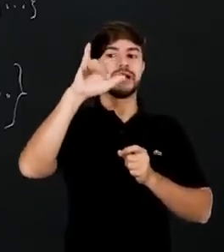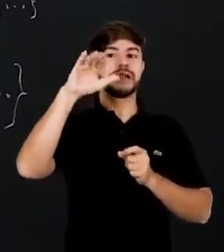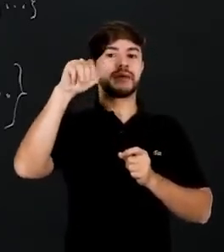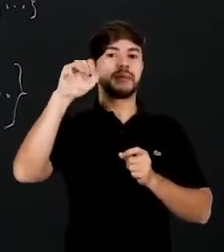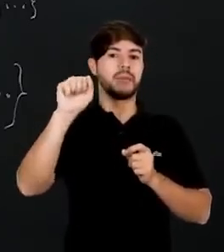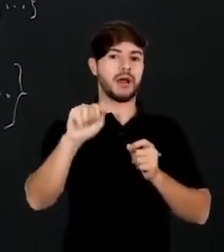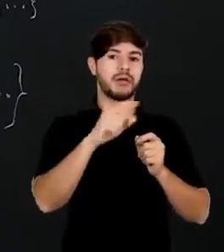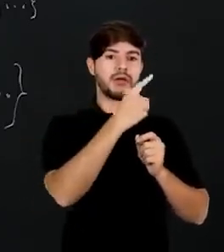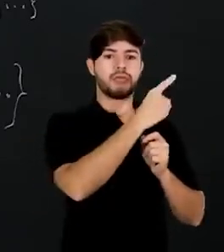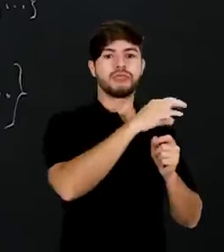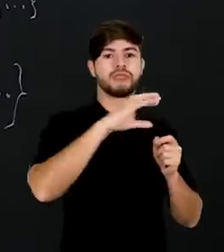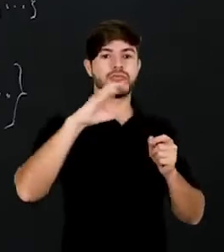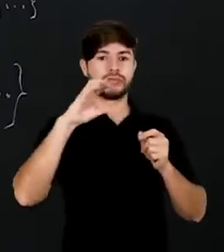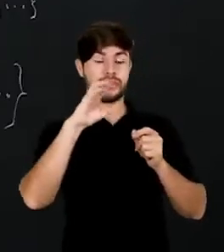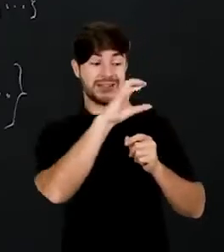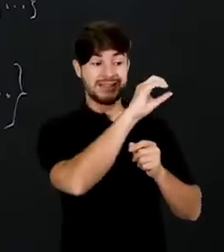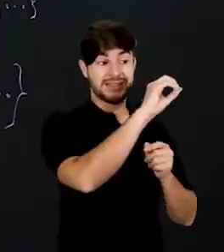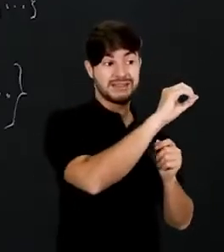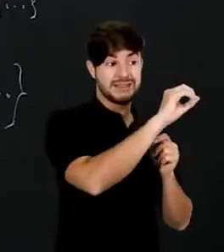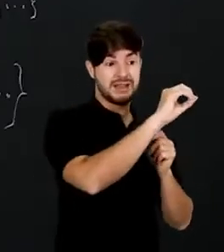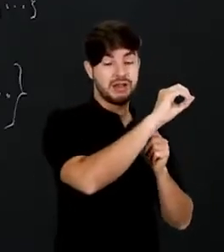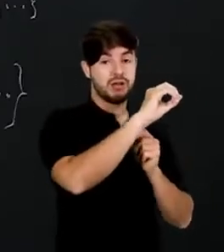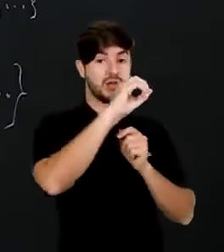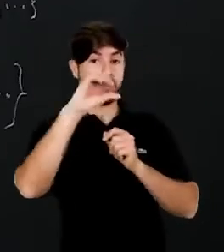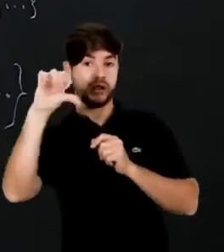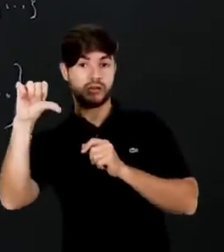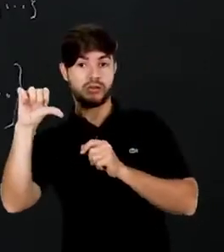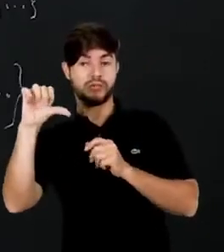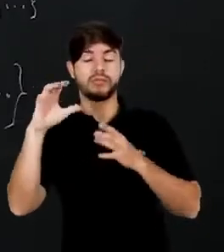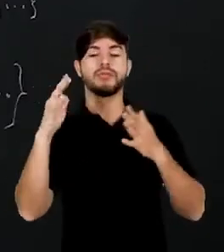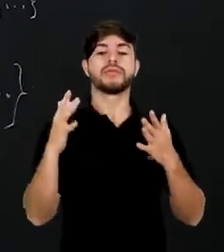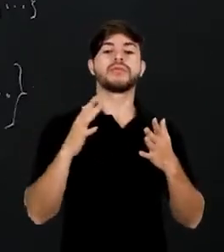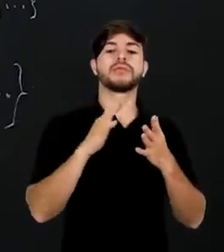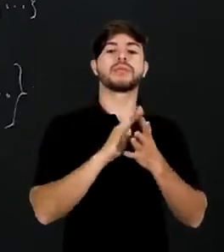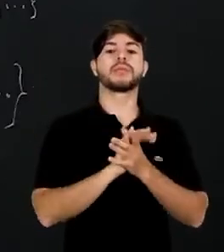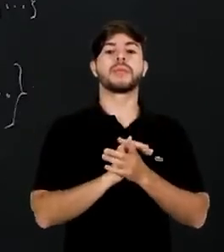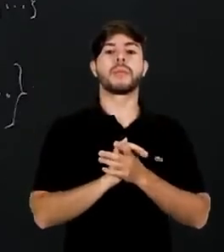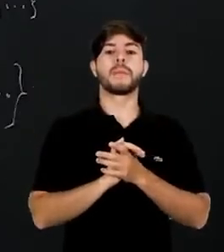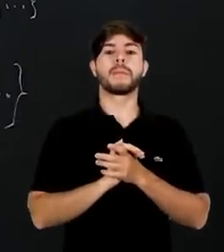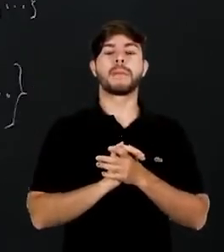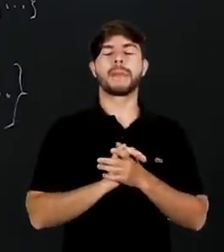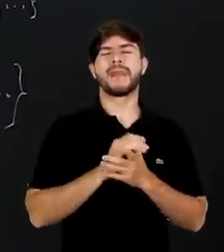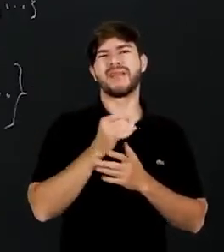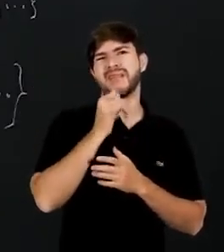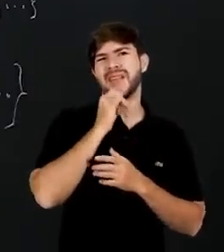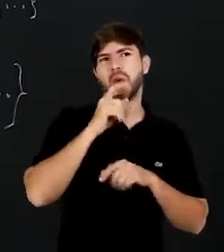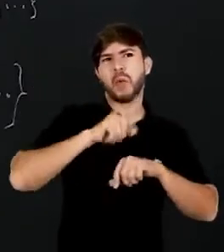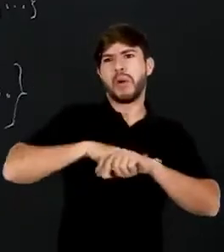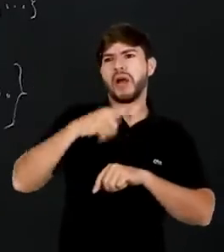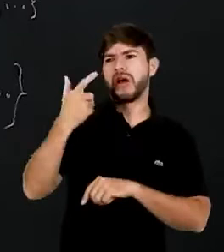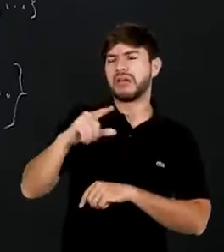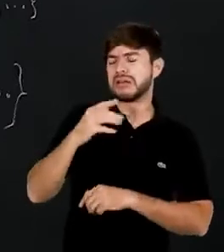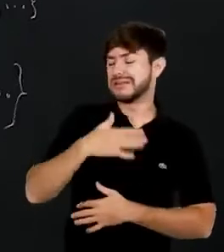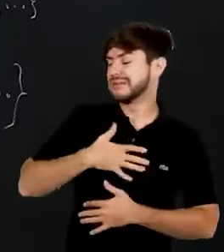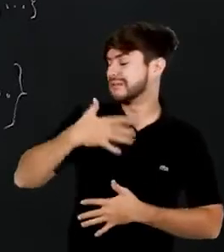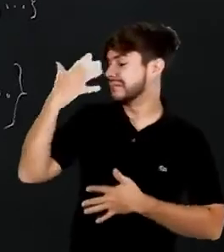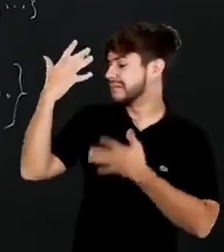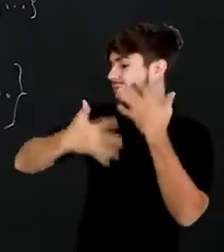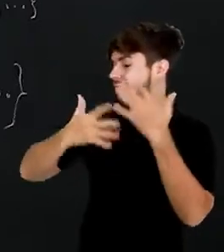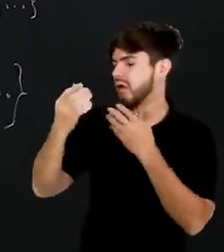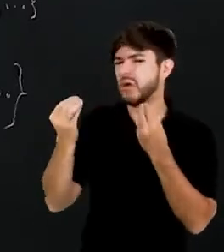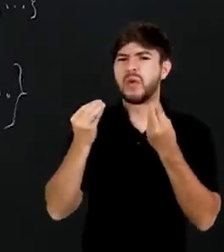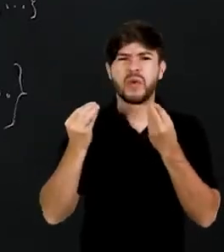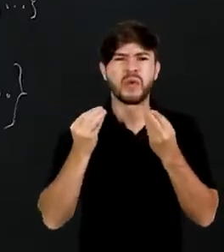esse número decimal, ele não possui período. Eita, professor, agora o senhor bagunçou a vida. O que